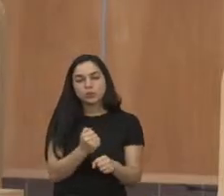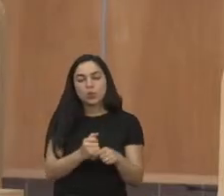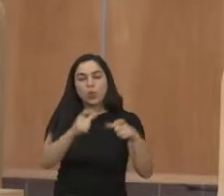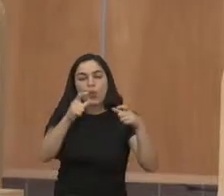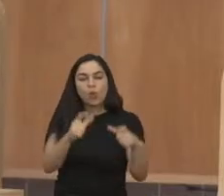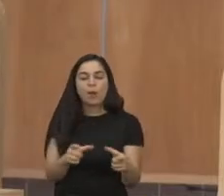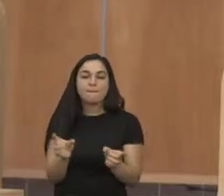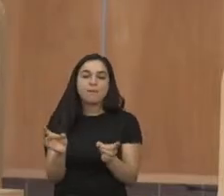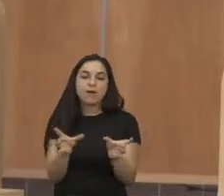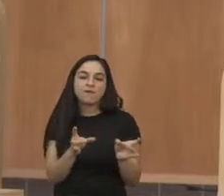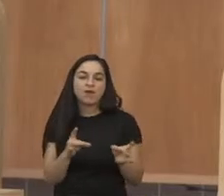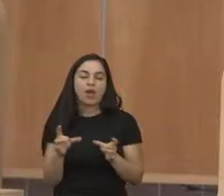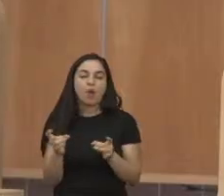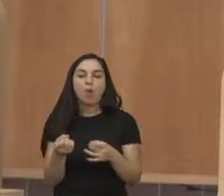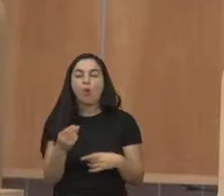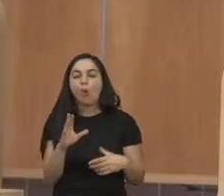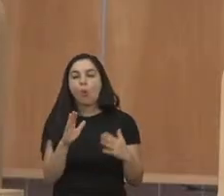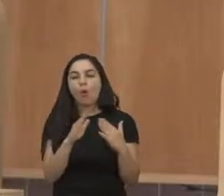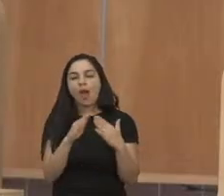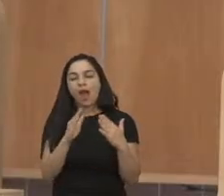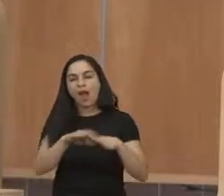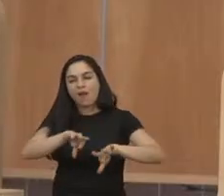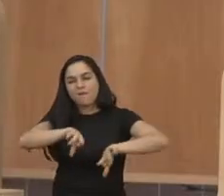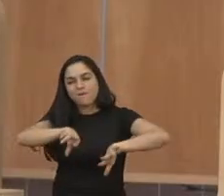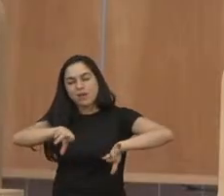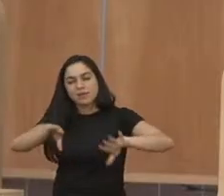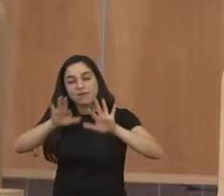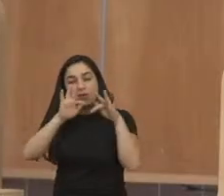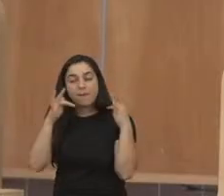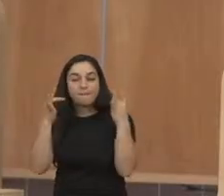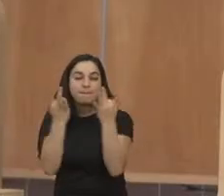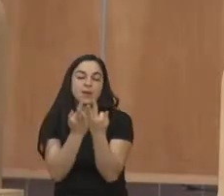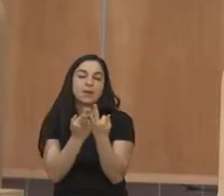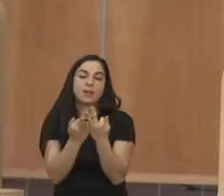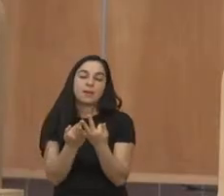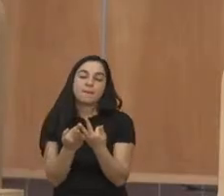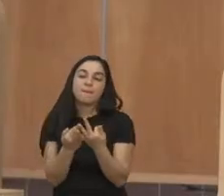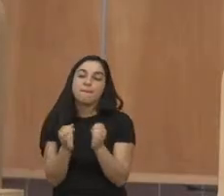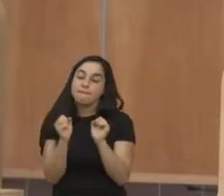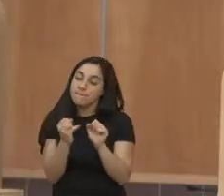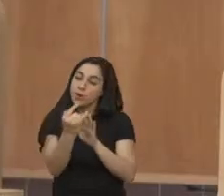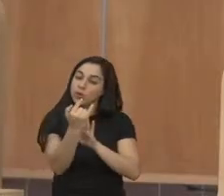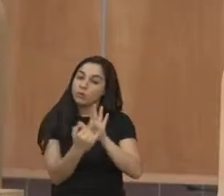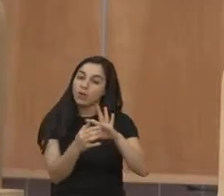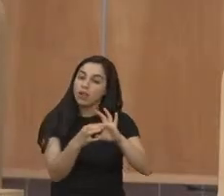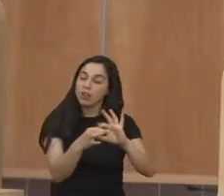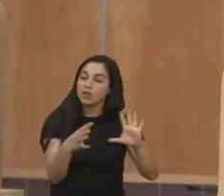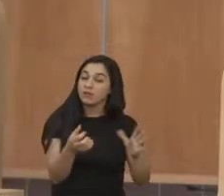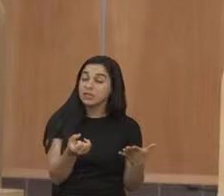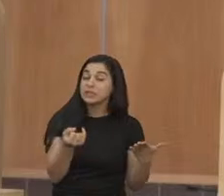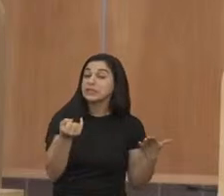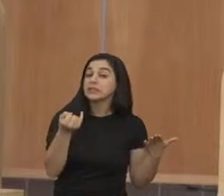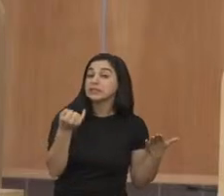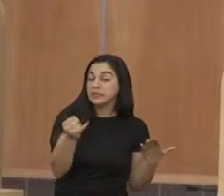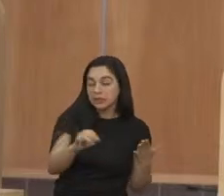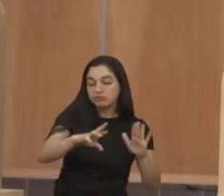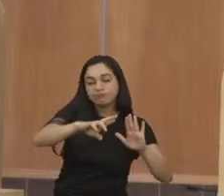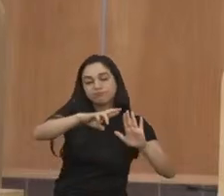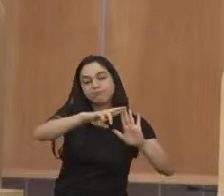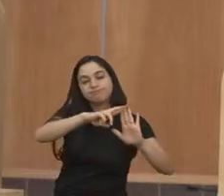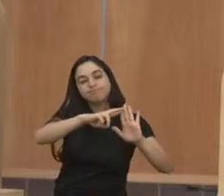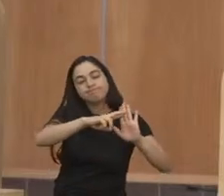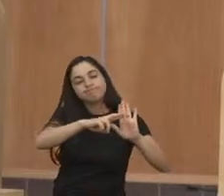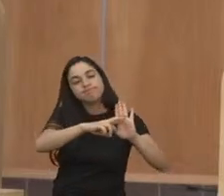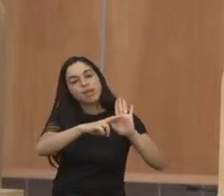ou residência multifamiliar poderá ser concedido com condicionantes. Então, a pessoa terá aquele habite temporário, mas